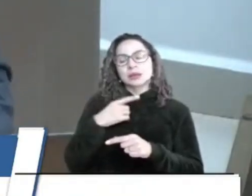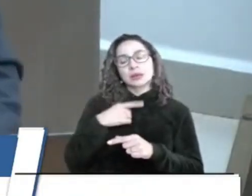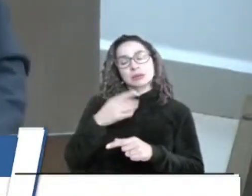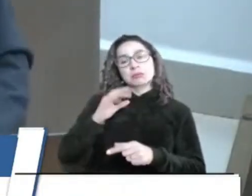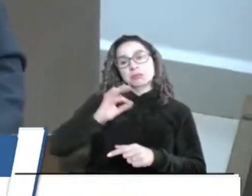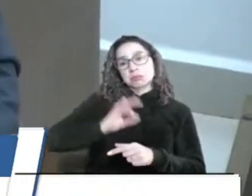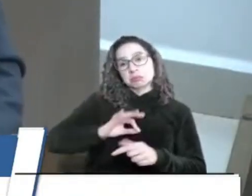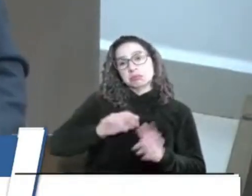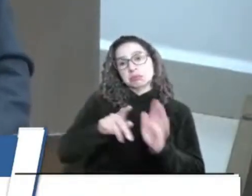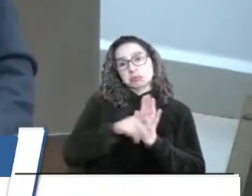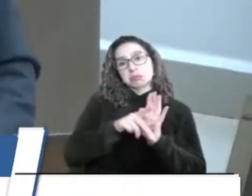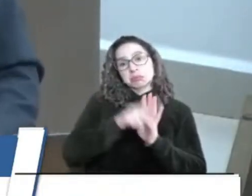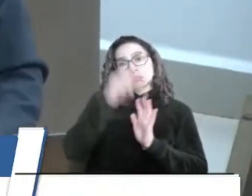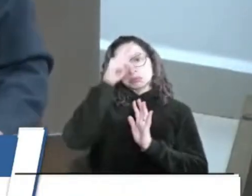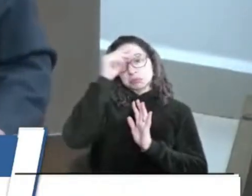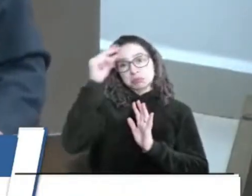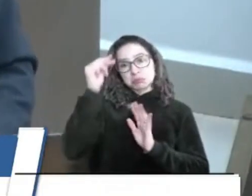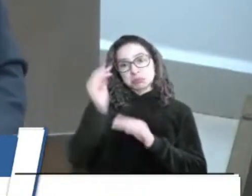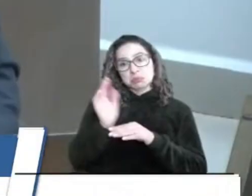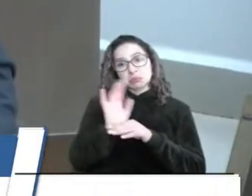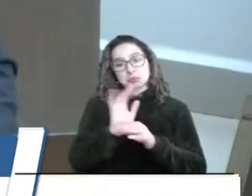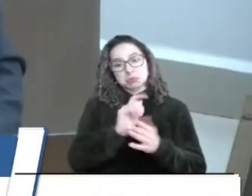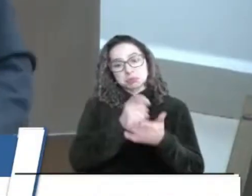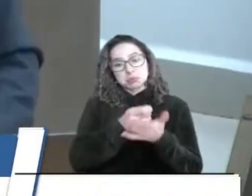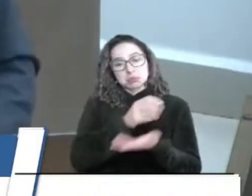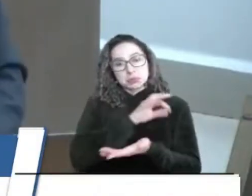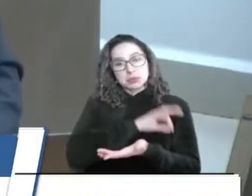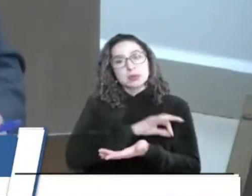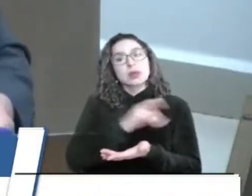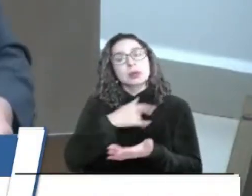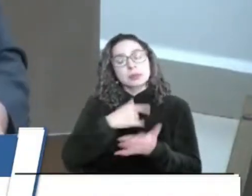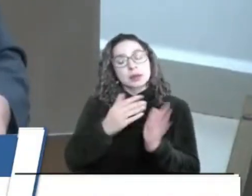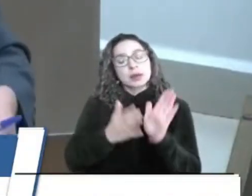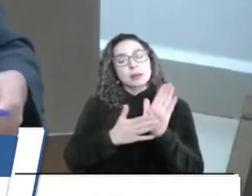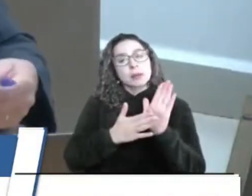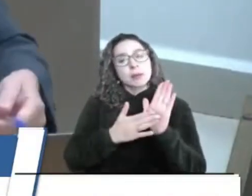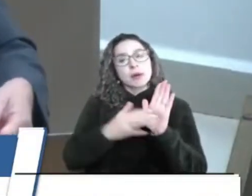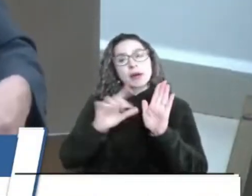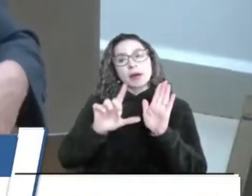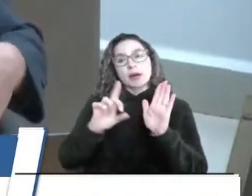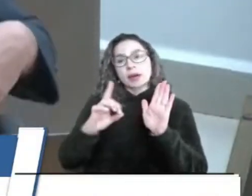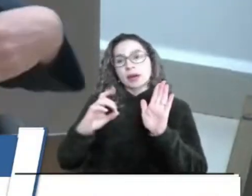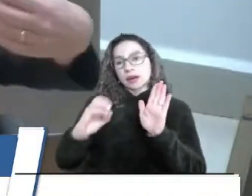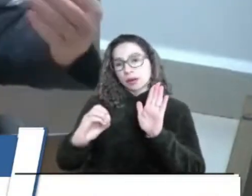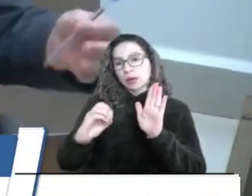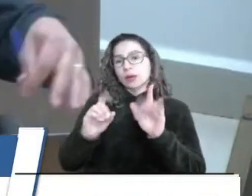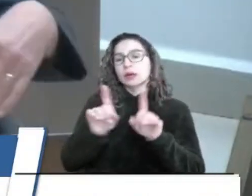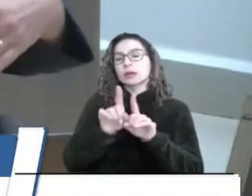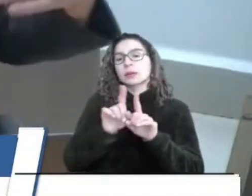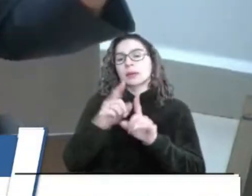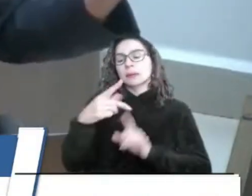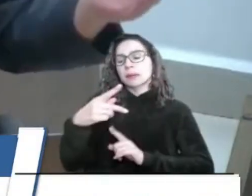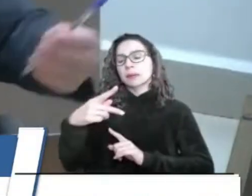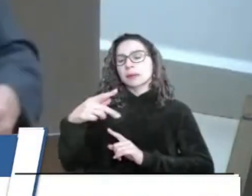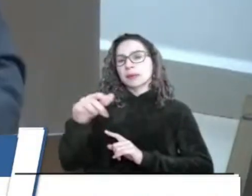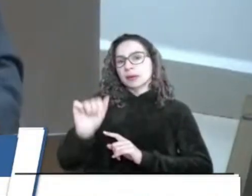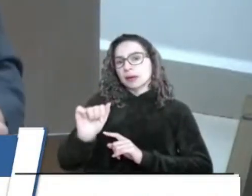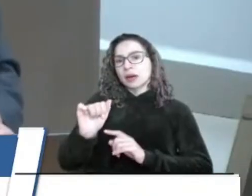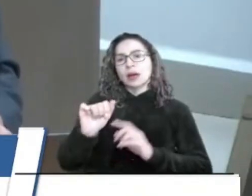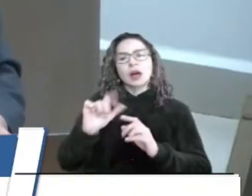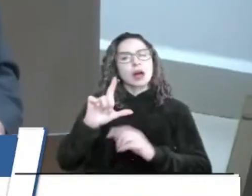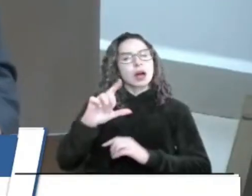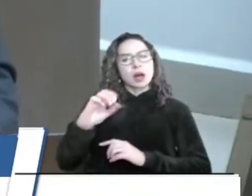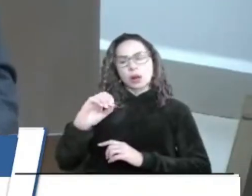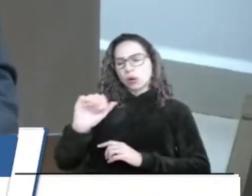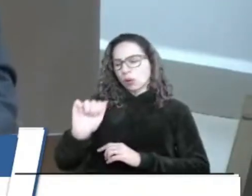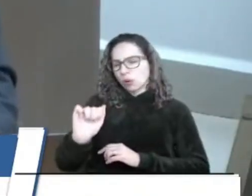da prefeitura e ela tem que estar prevista tanto na LDO, como no PPA, como na LOA,